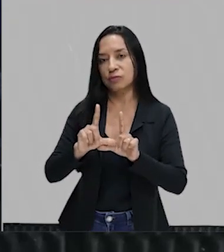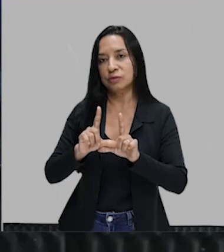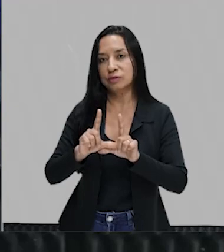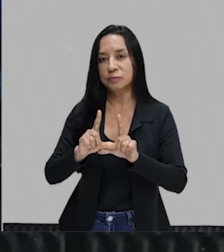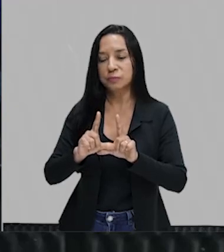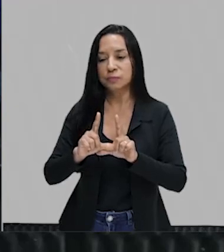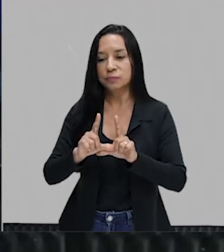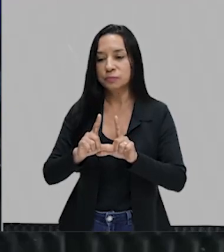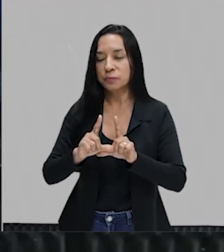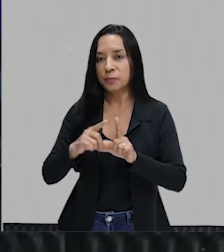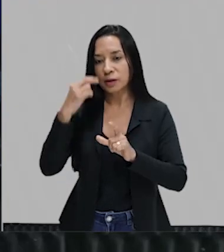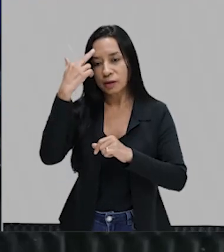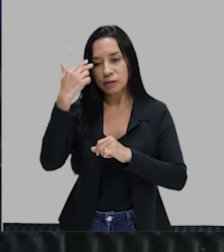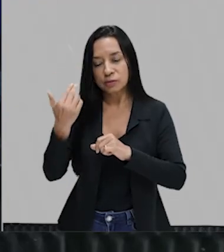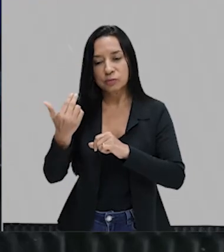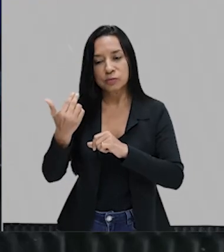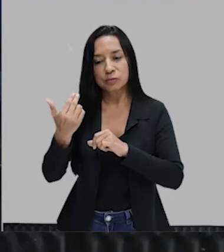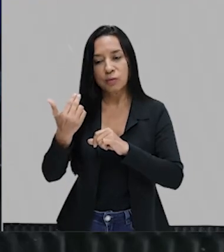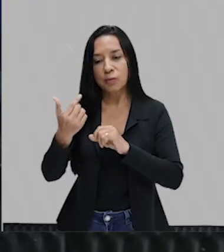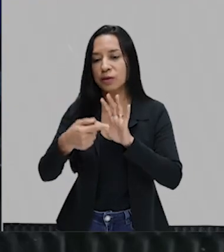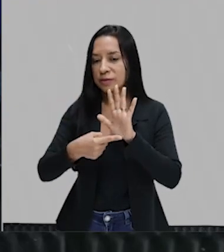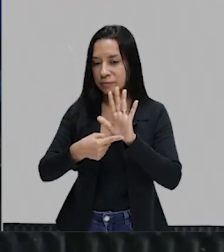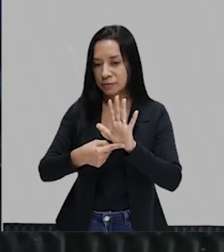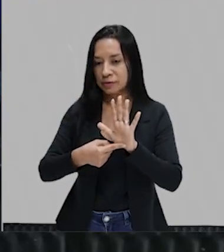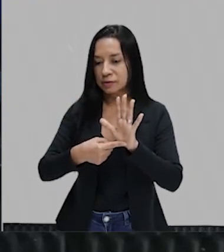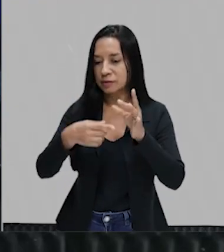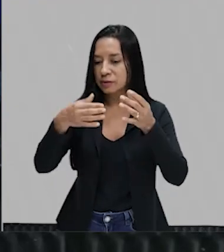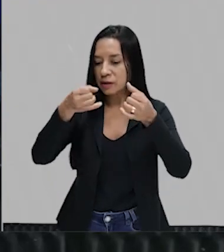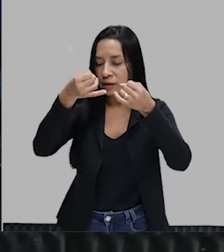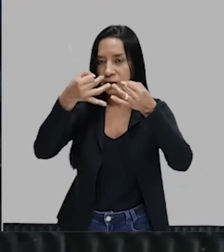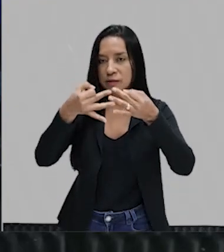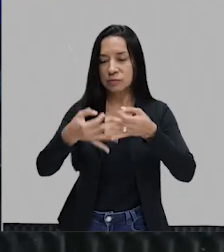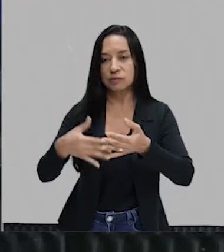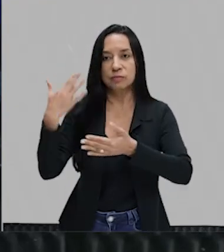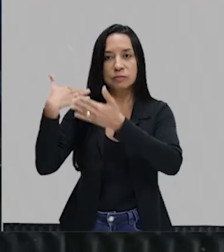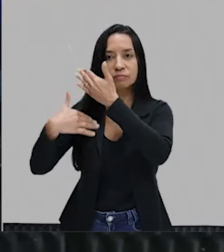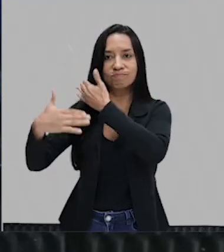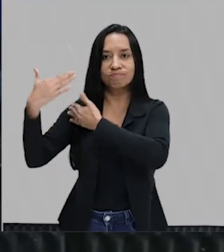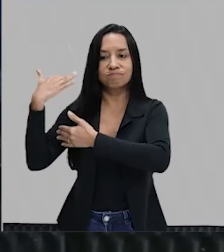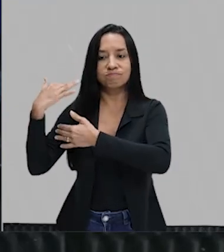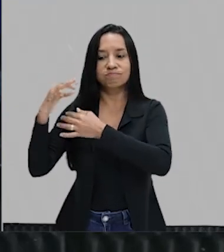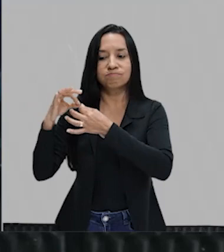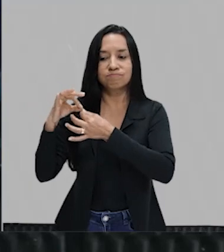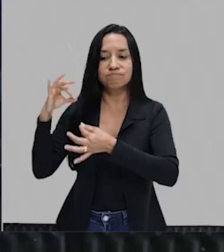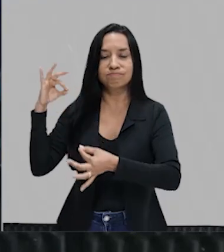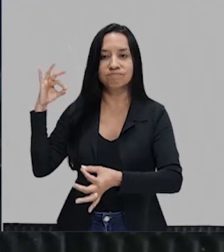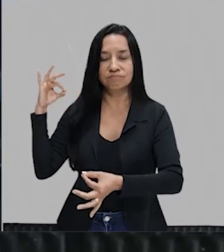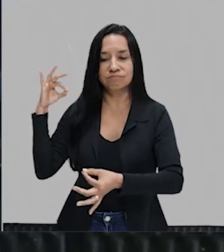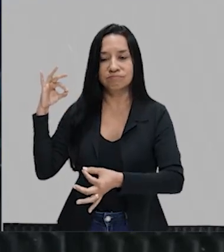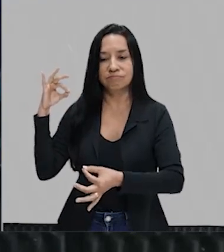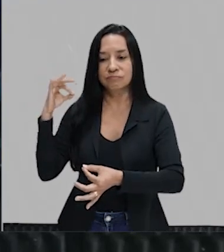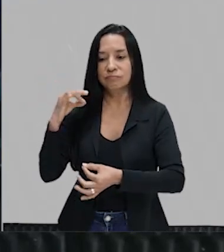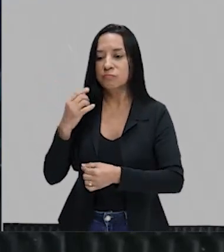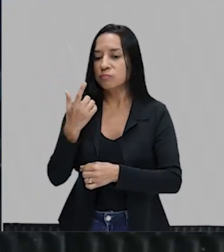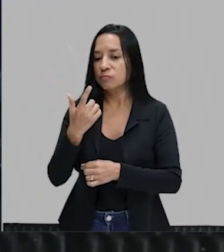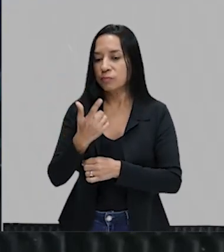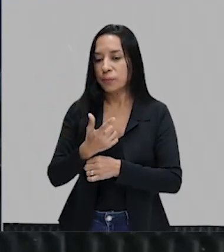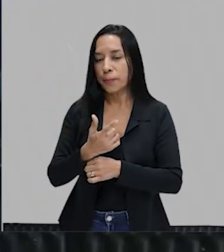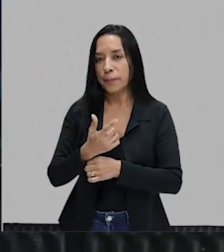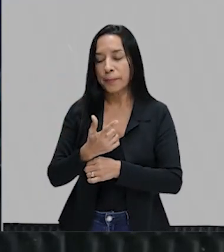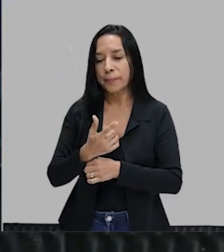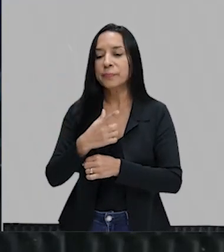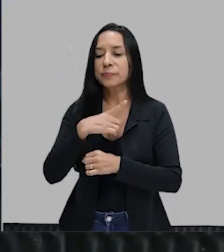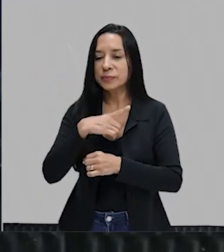passado longínquo. A história, na verdade, ela não deixa de ter a sua utilidade